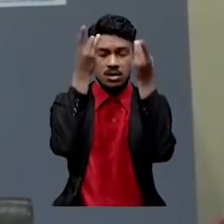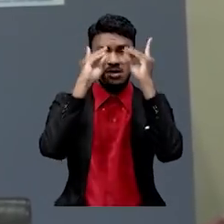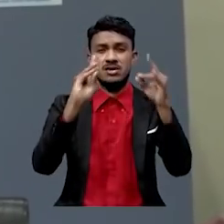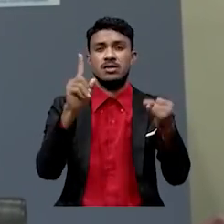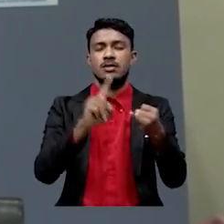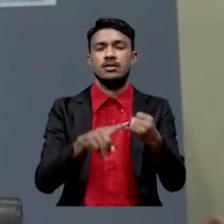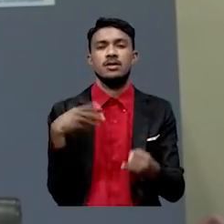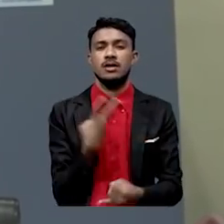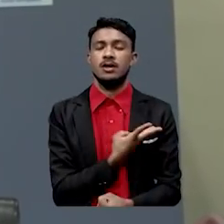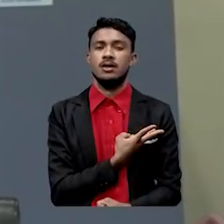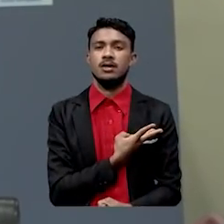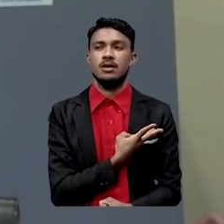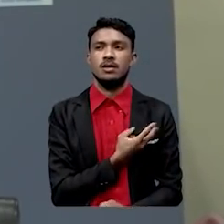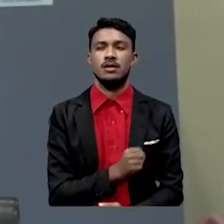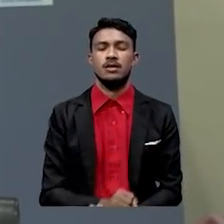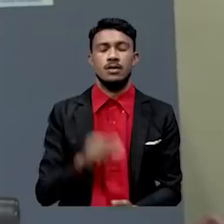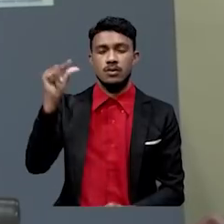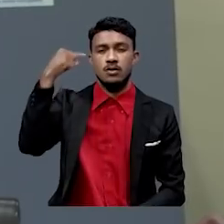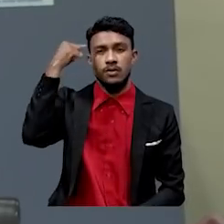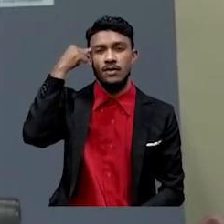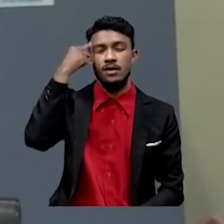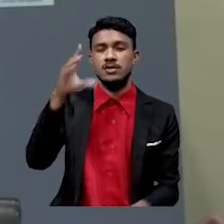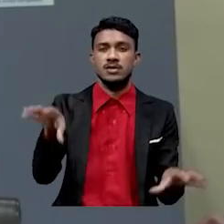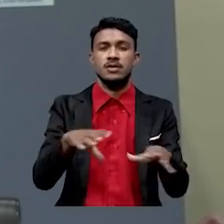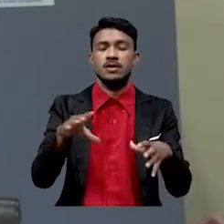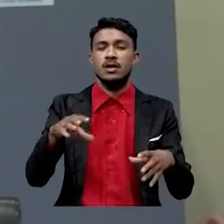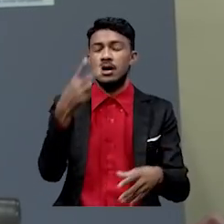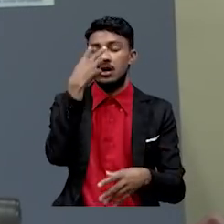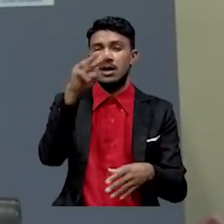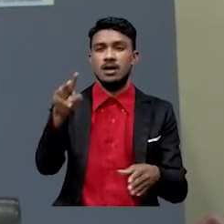kitania o governo lide conselho mesa ta hareva sira